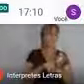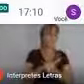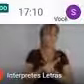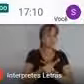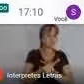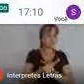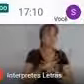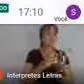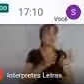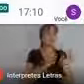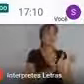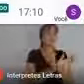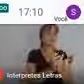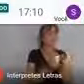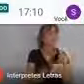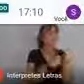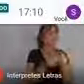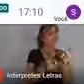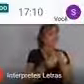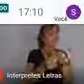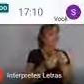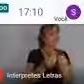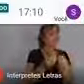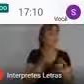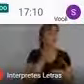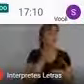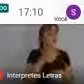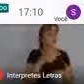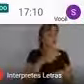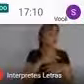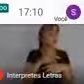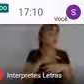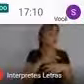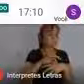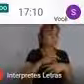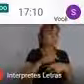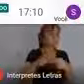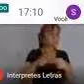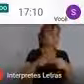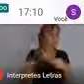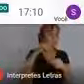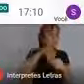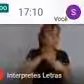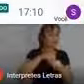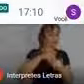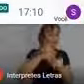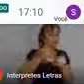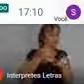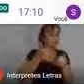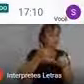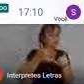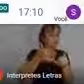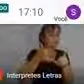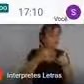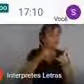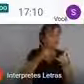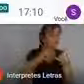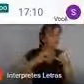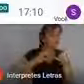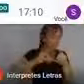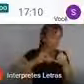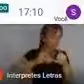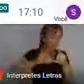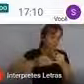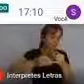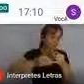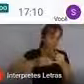colaboradores: como é que chamam para um tipo de carne muito utilizada no feijão e é cortada em cubinhos?